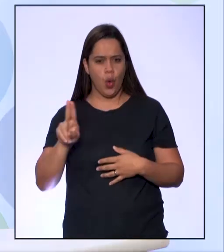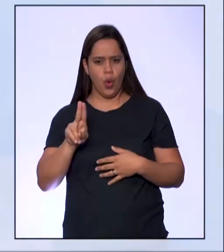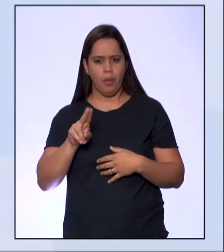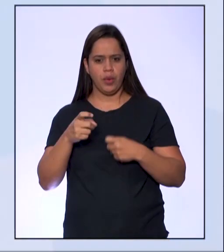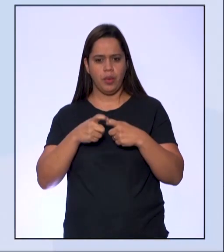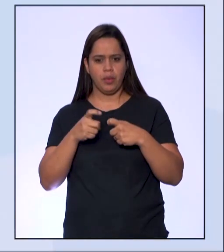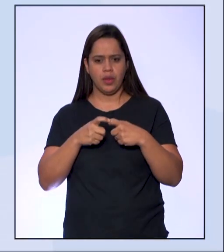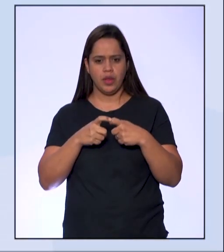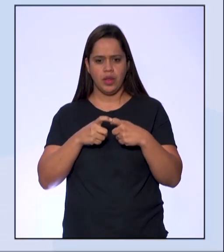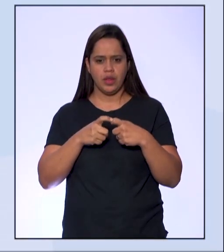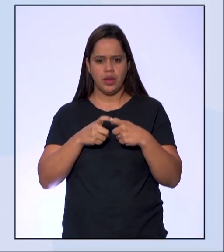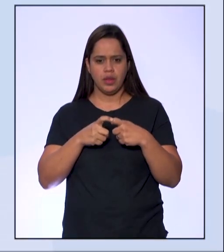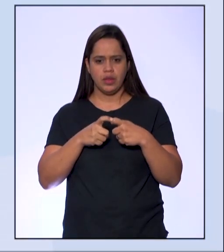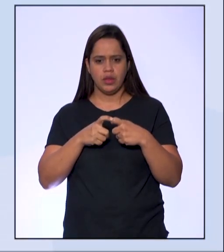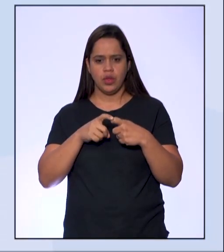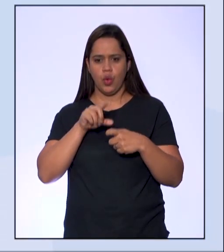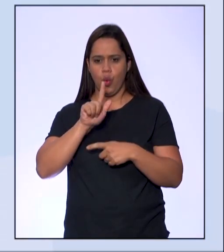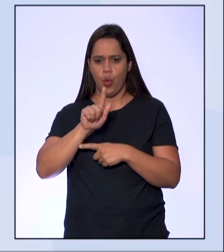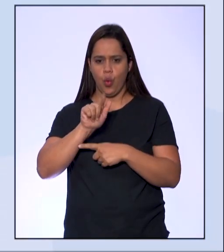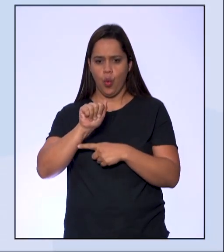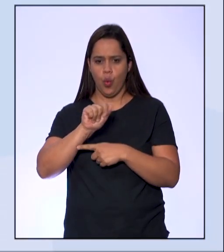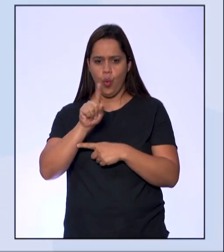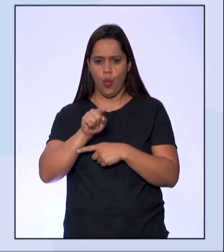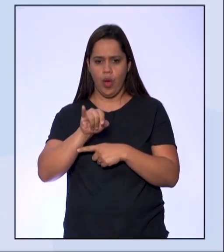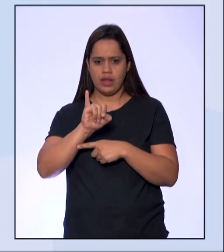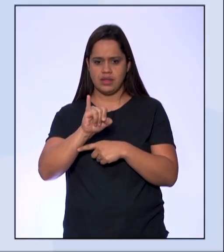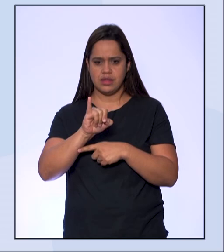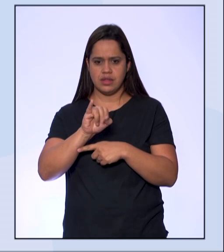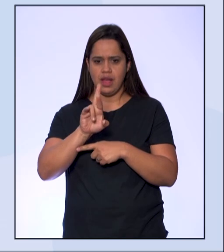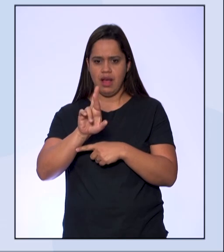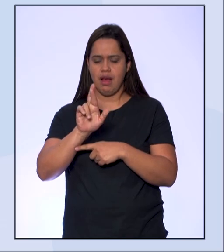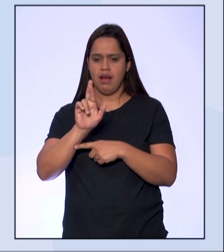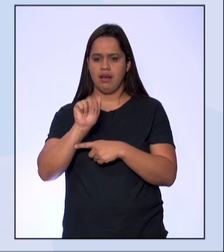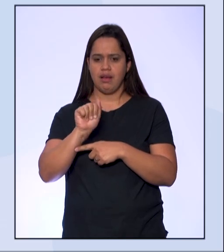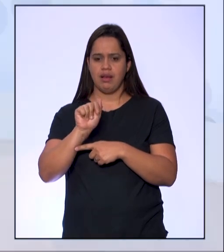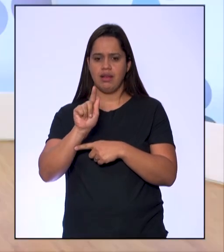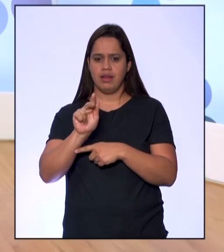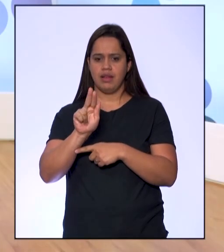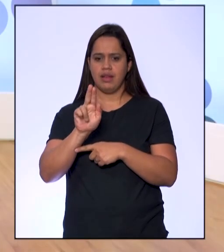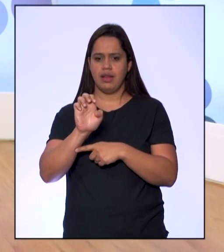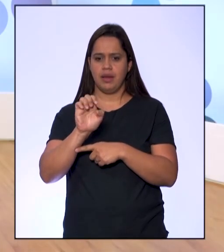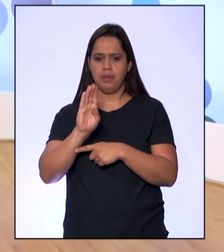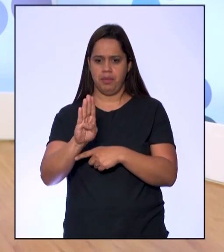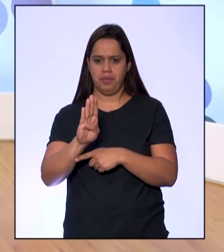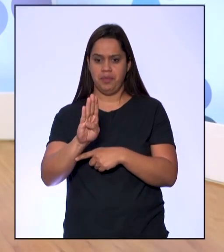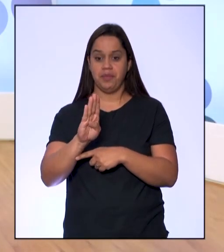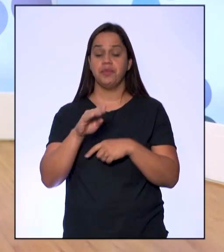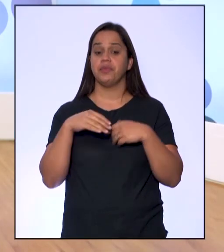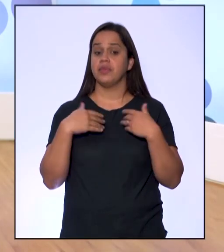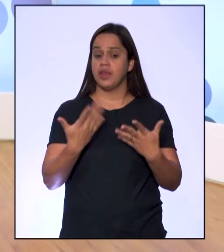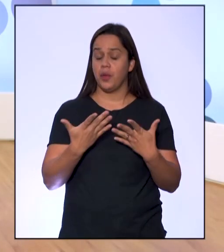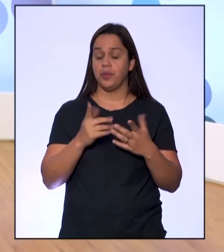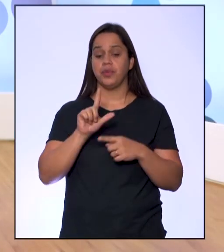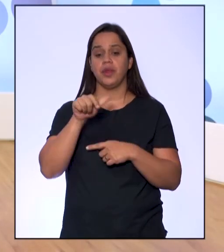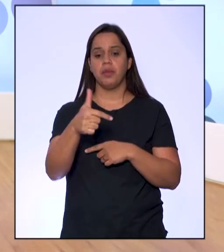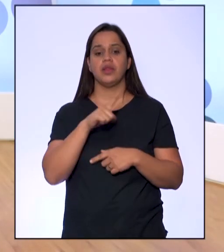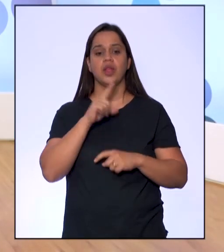Guazi. Guazi Hageb Shada. Exatamente. E aí, gente, depois nós vamos